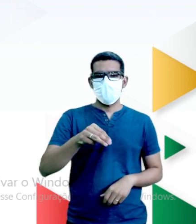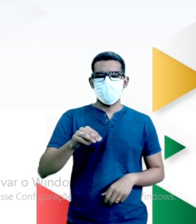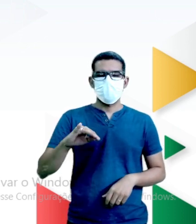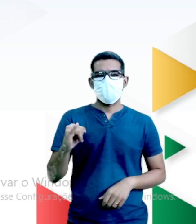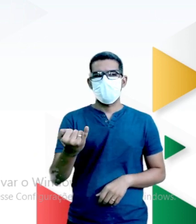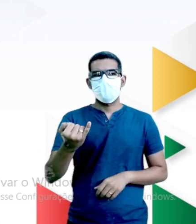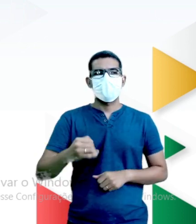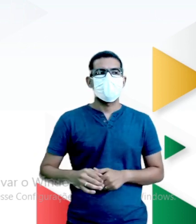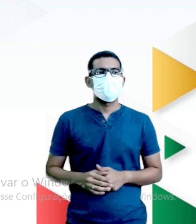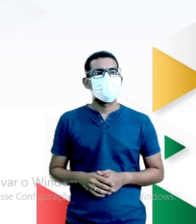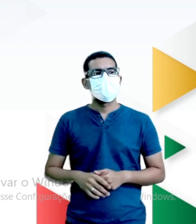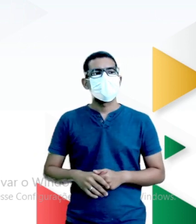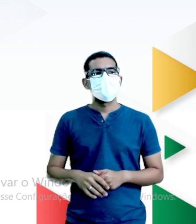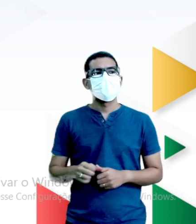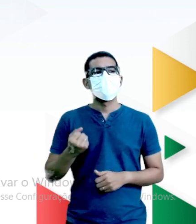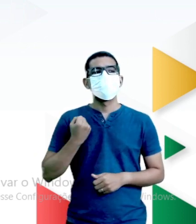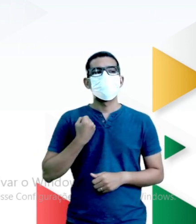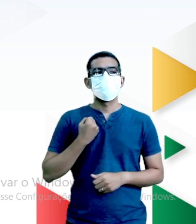O número